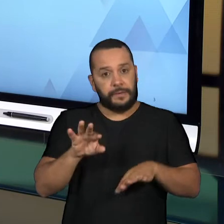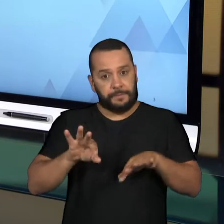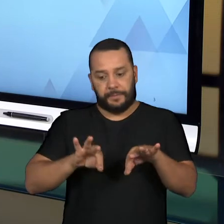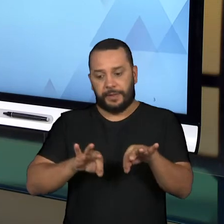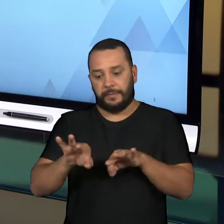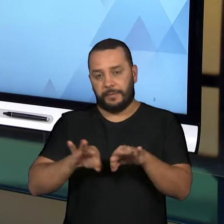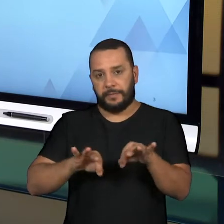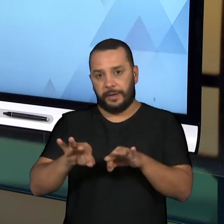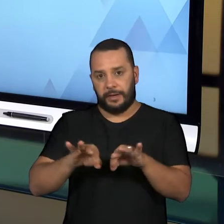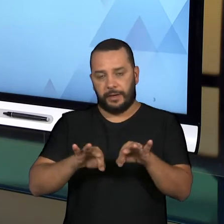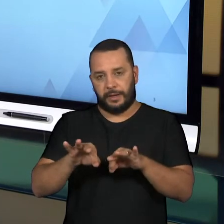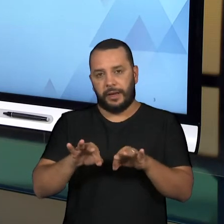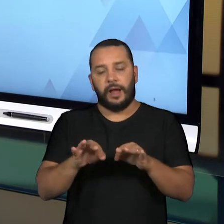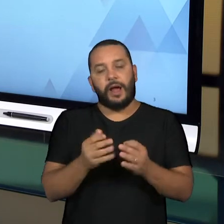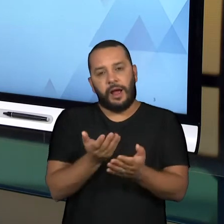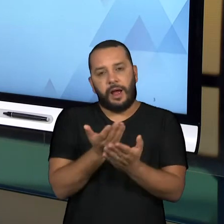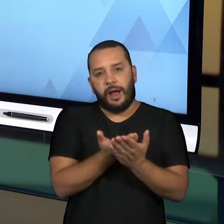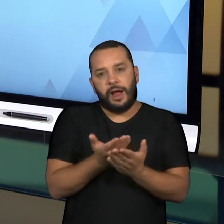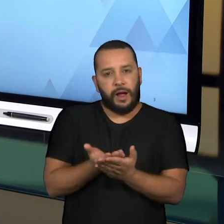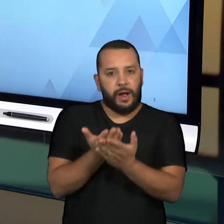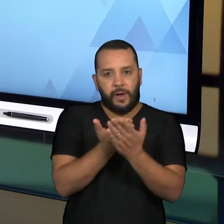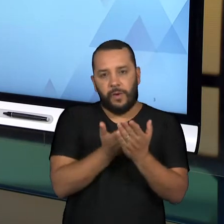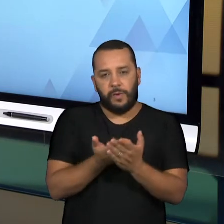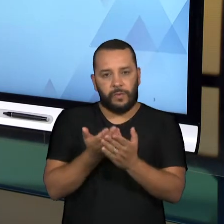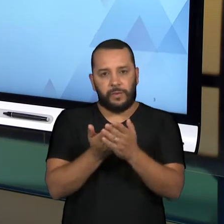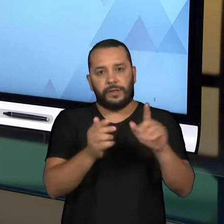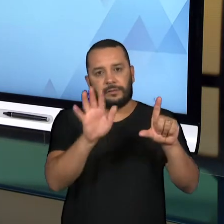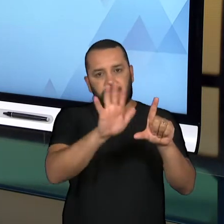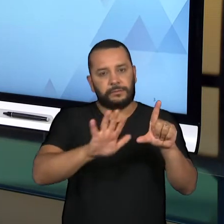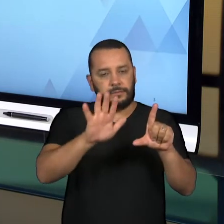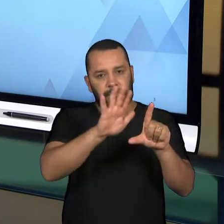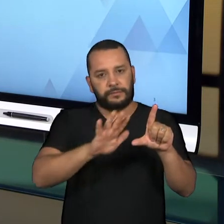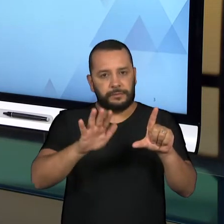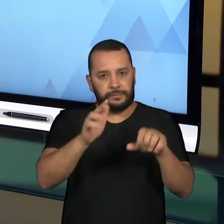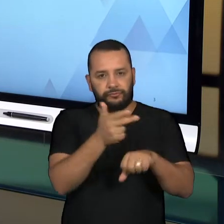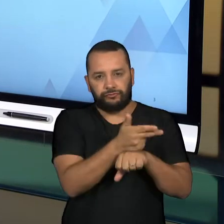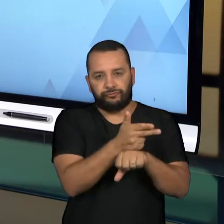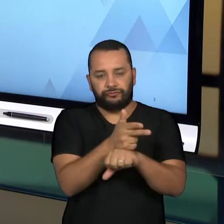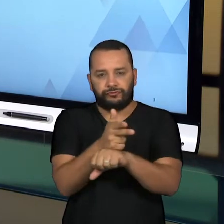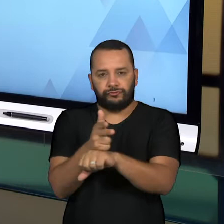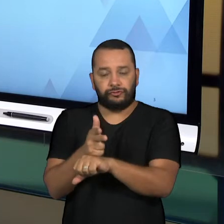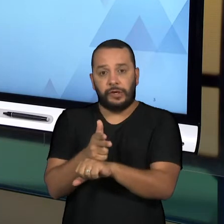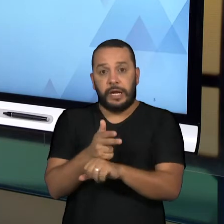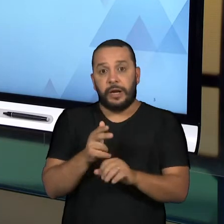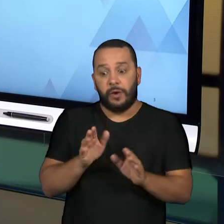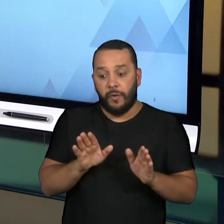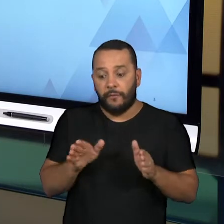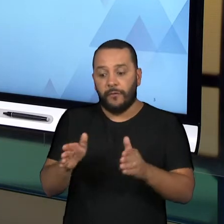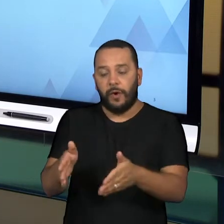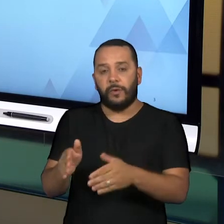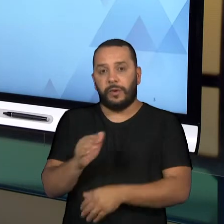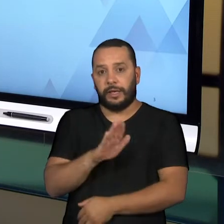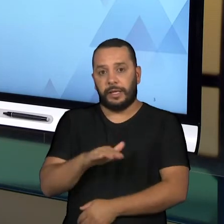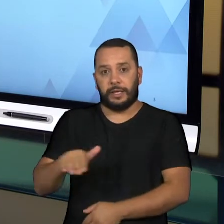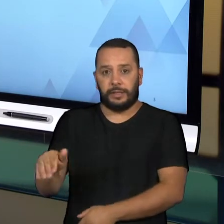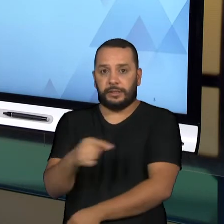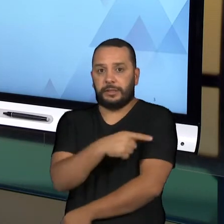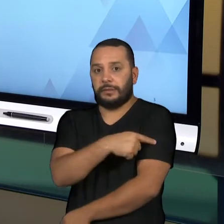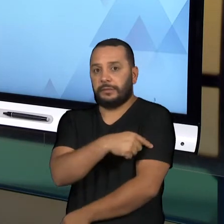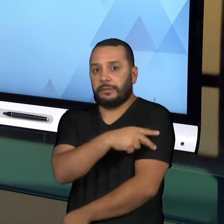uma vídeo-aula para um público específico né são crianças são alunos do ensino fundamental algumas